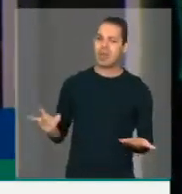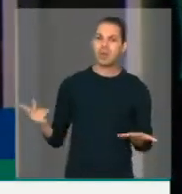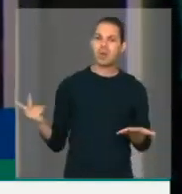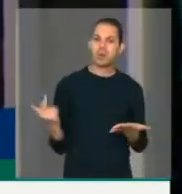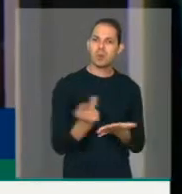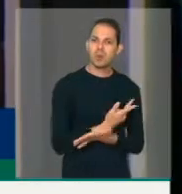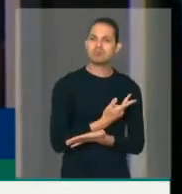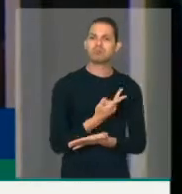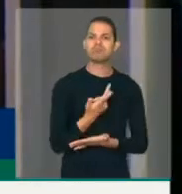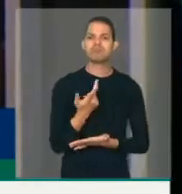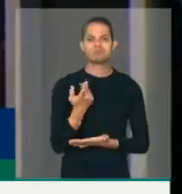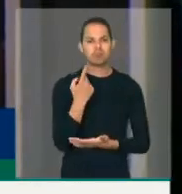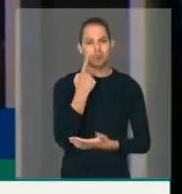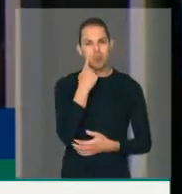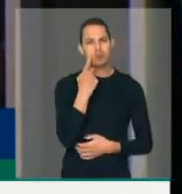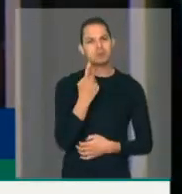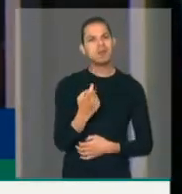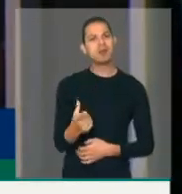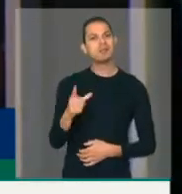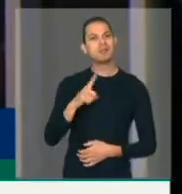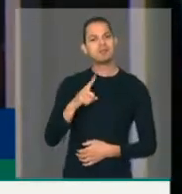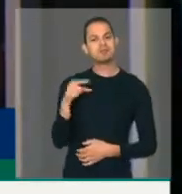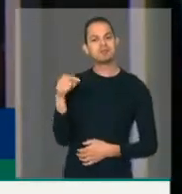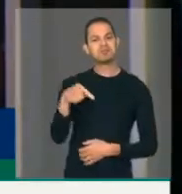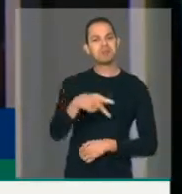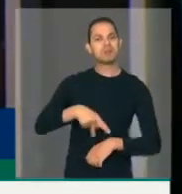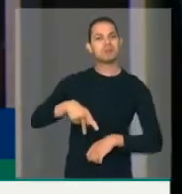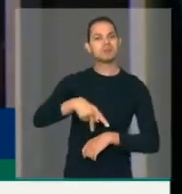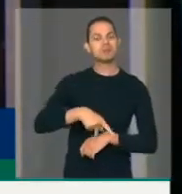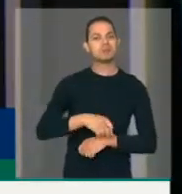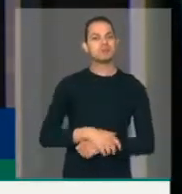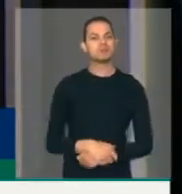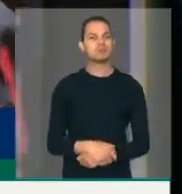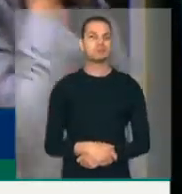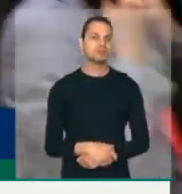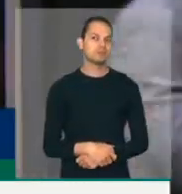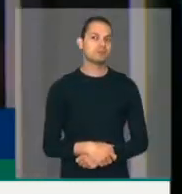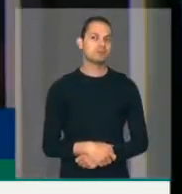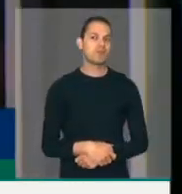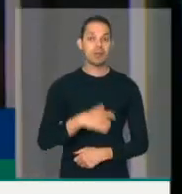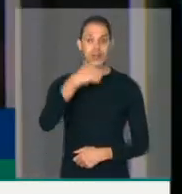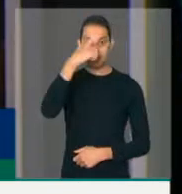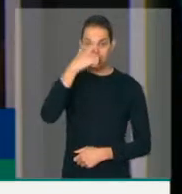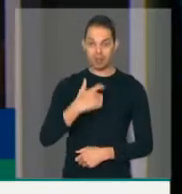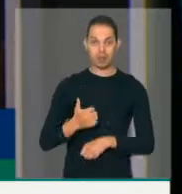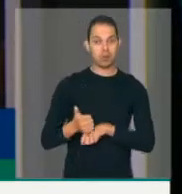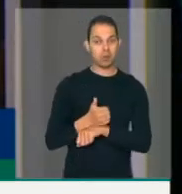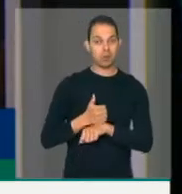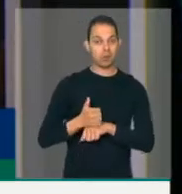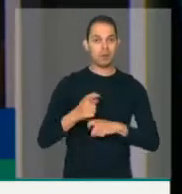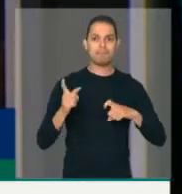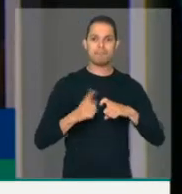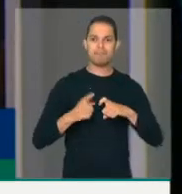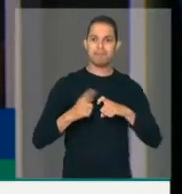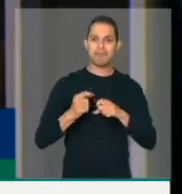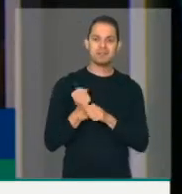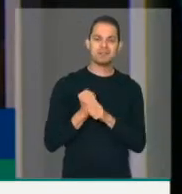coisa interessante nesse país. Eu sou médica há mais de 30